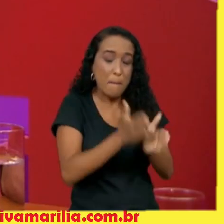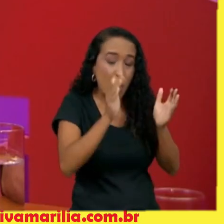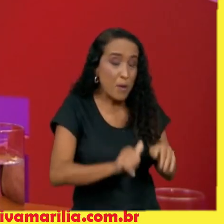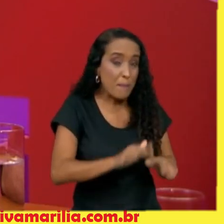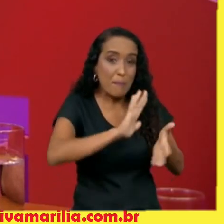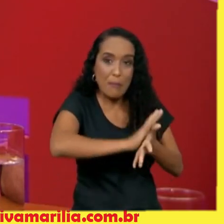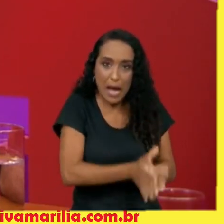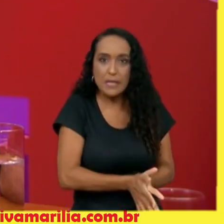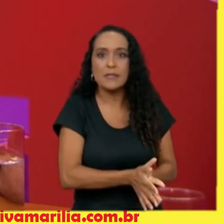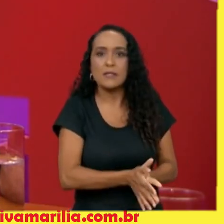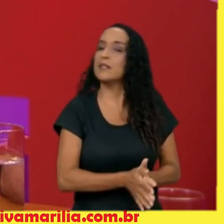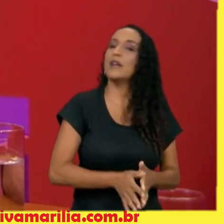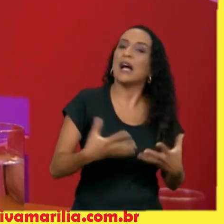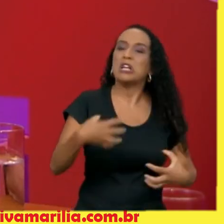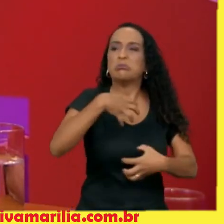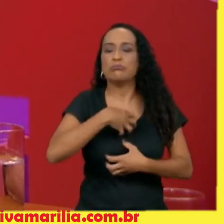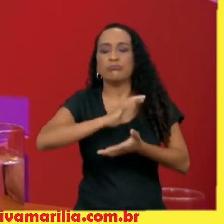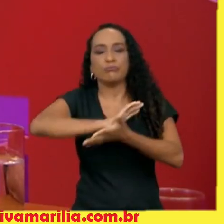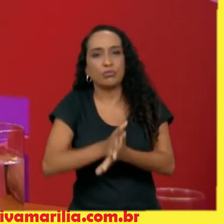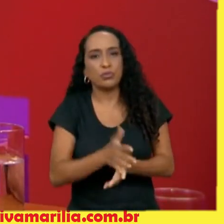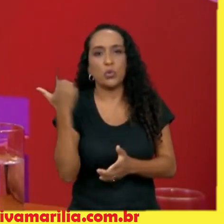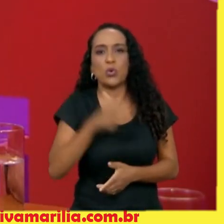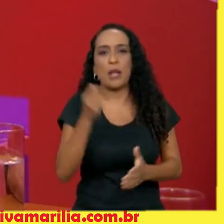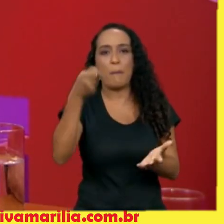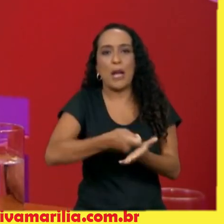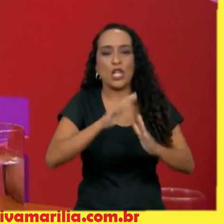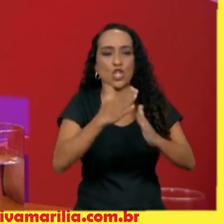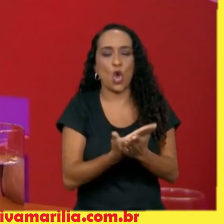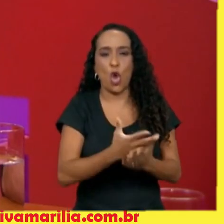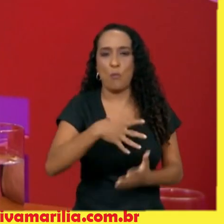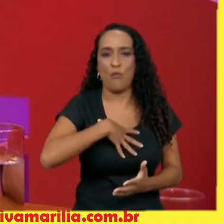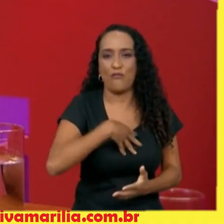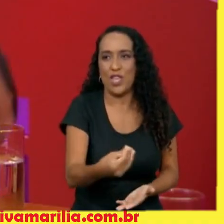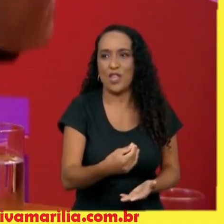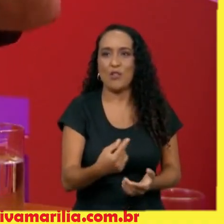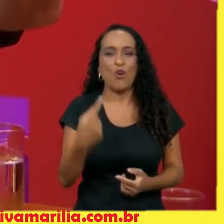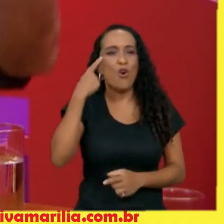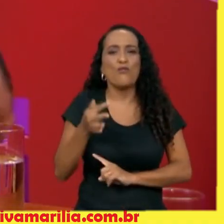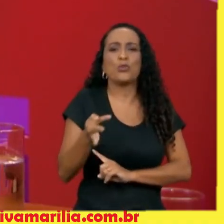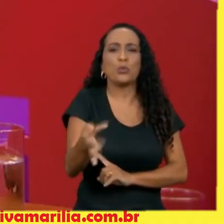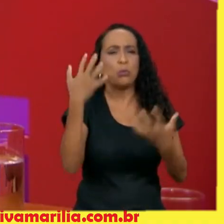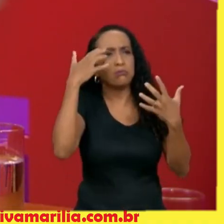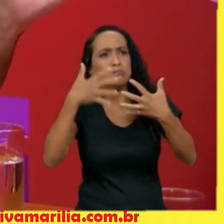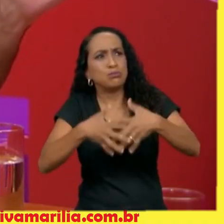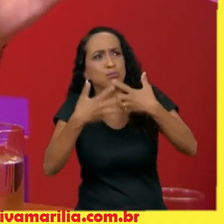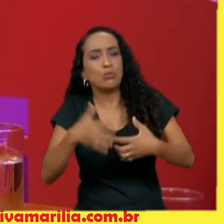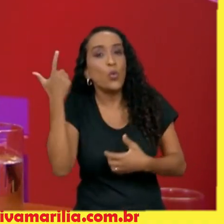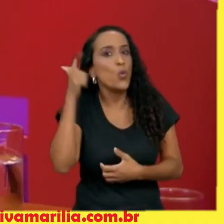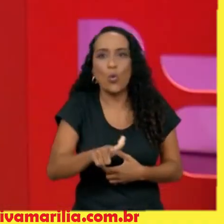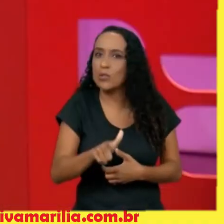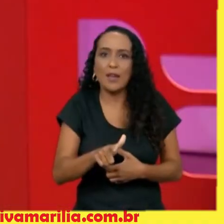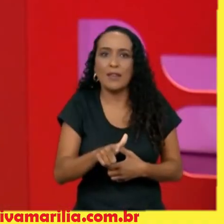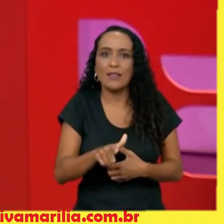humilhado, portanto, não consegue botar mais o filho na escola, não consegue articular racionalmente um futuro, dizer o que é que vai fazer ou não. Ele está